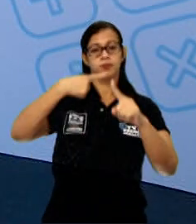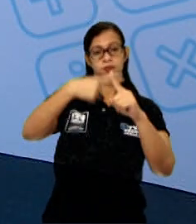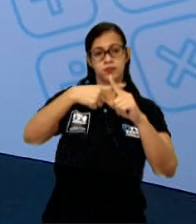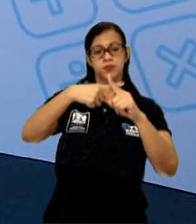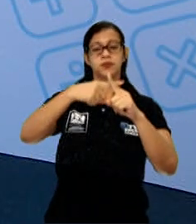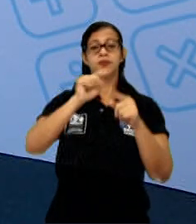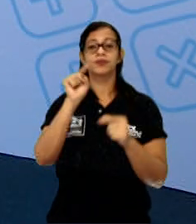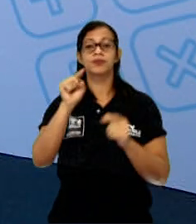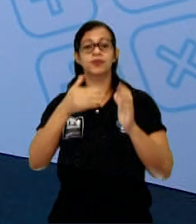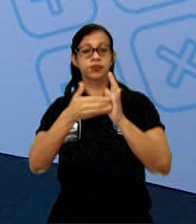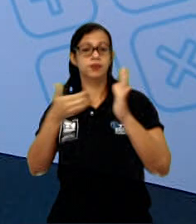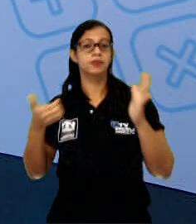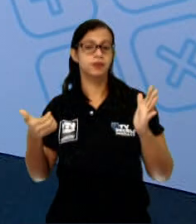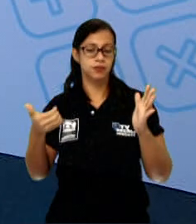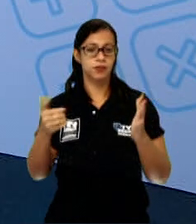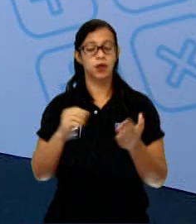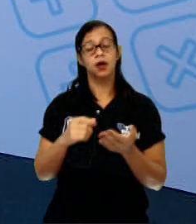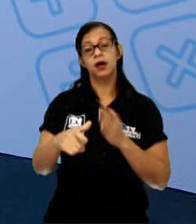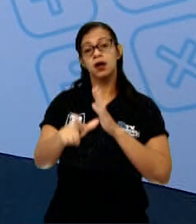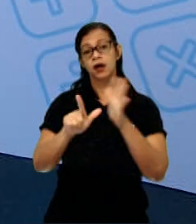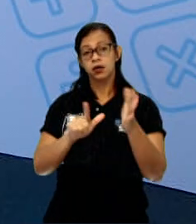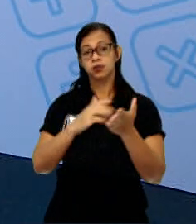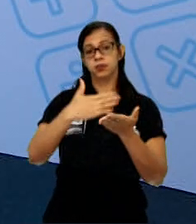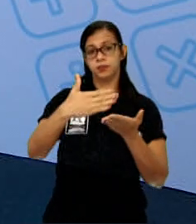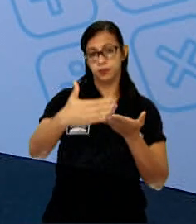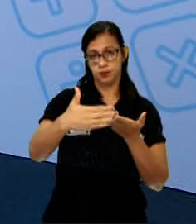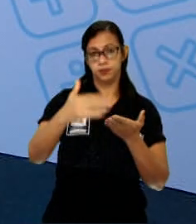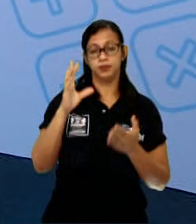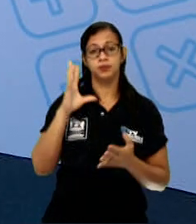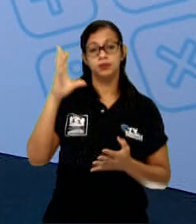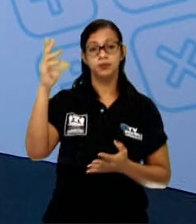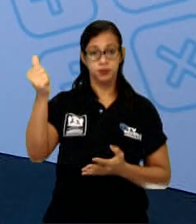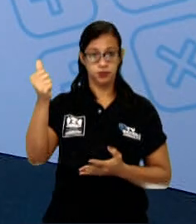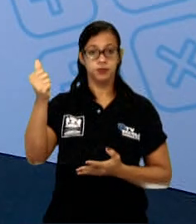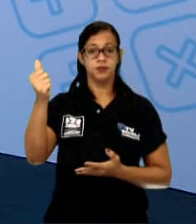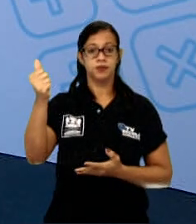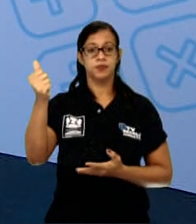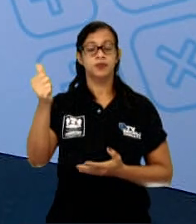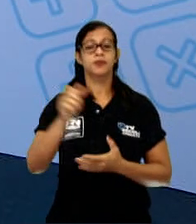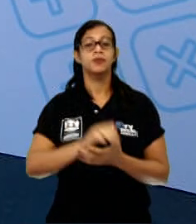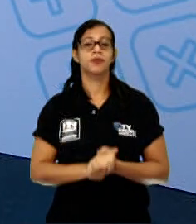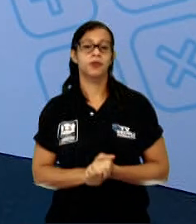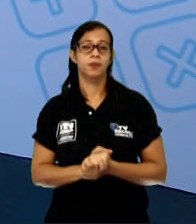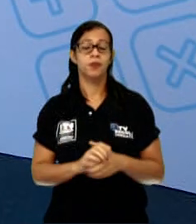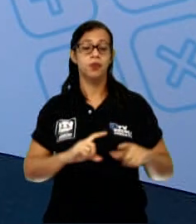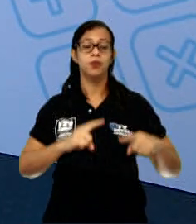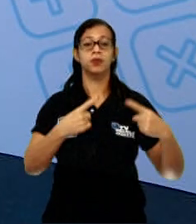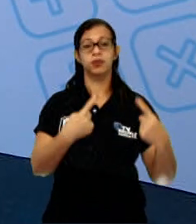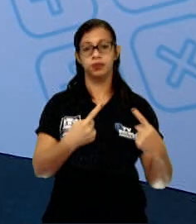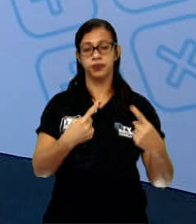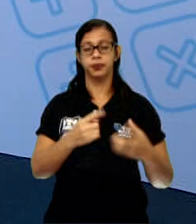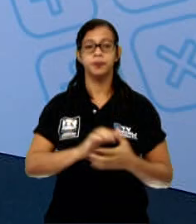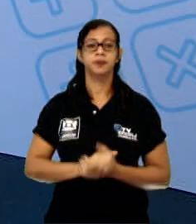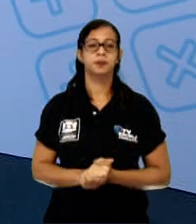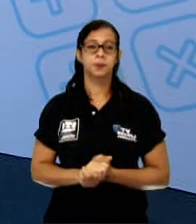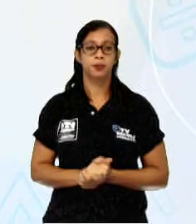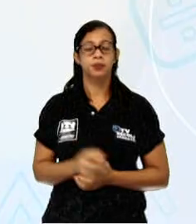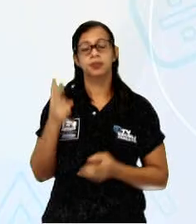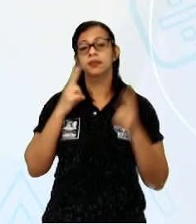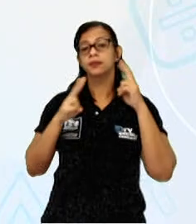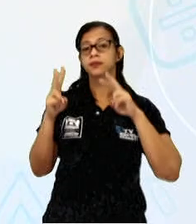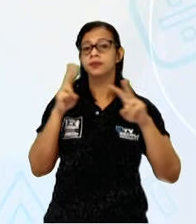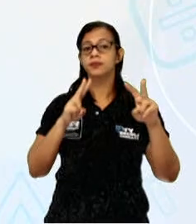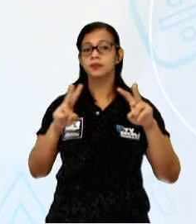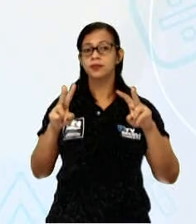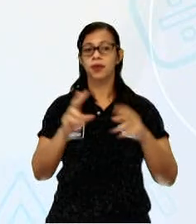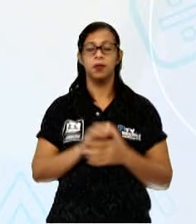gente começa a aula nós vamos solucionar o desafio que foi passado na última aula de adição e subtração e olha